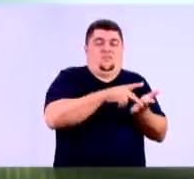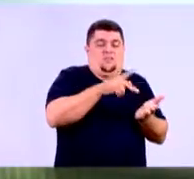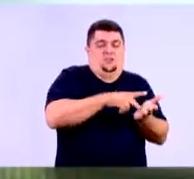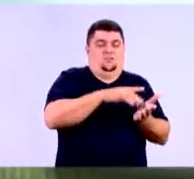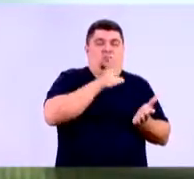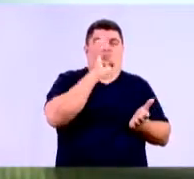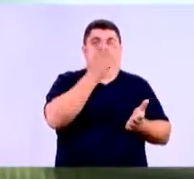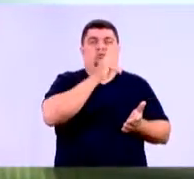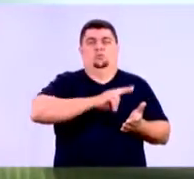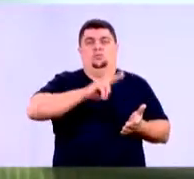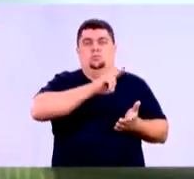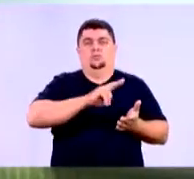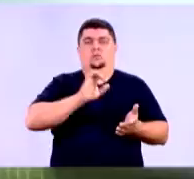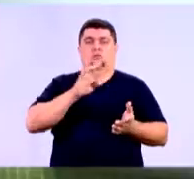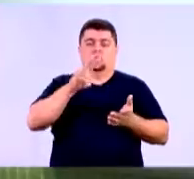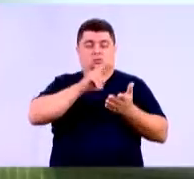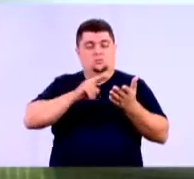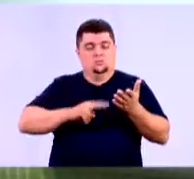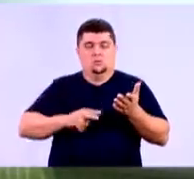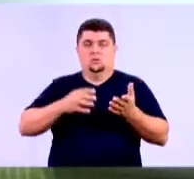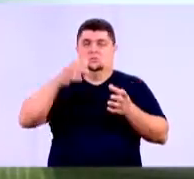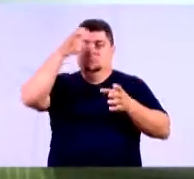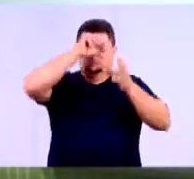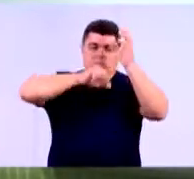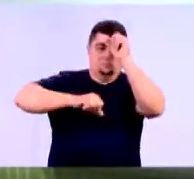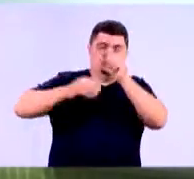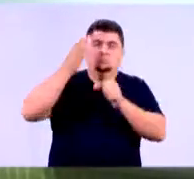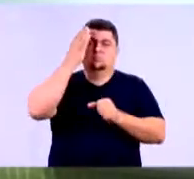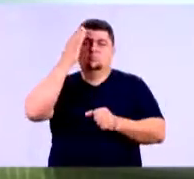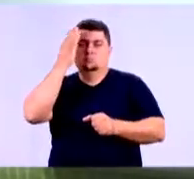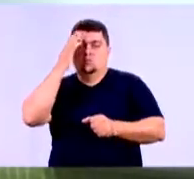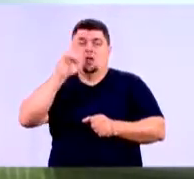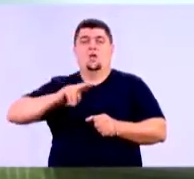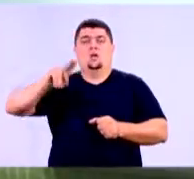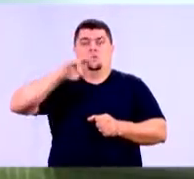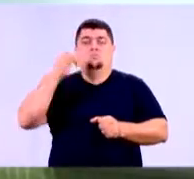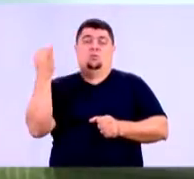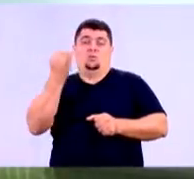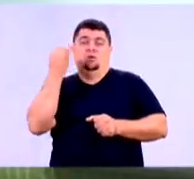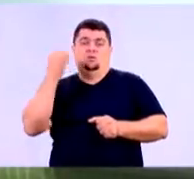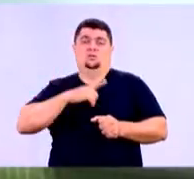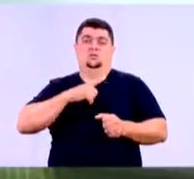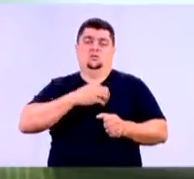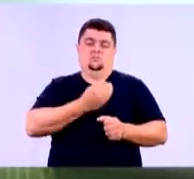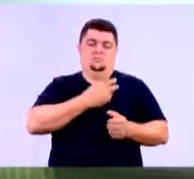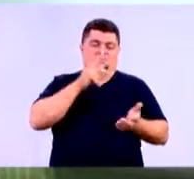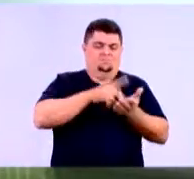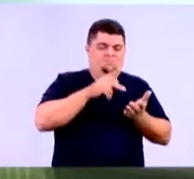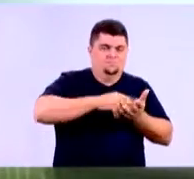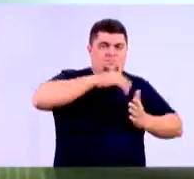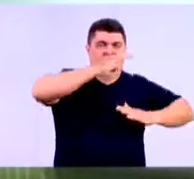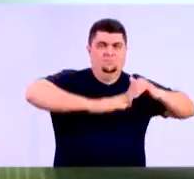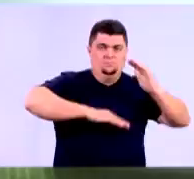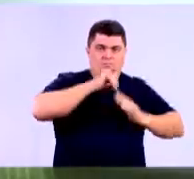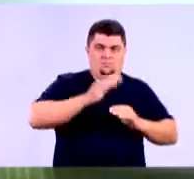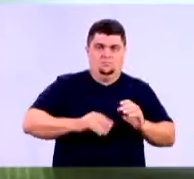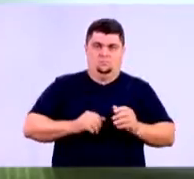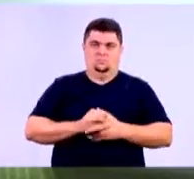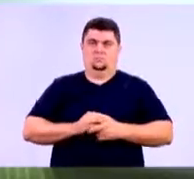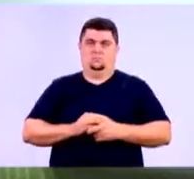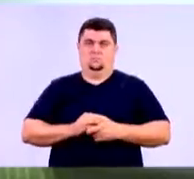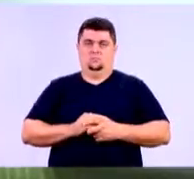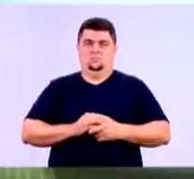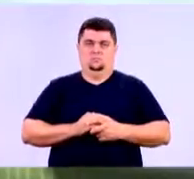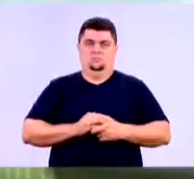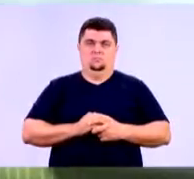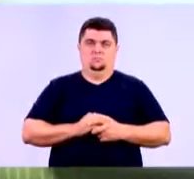indicadores. Então, fica só para vocês lerem, compreenderem que realmente aquilo é útil, é utilizado na vida prática para um técnico de finanças.